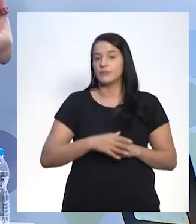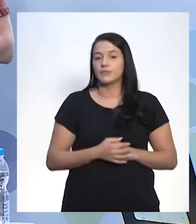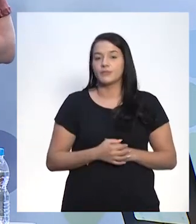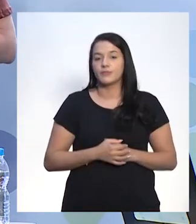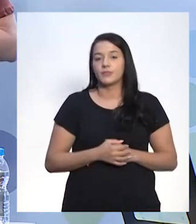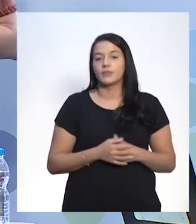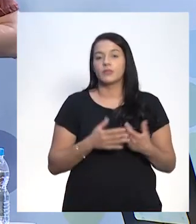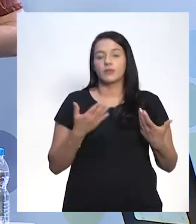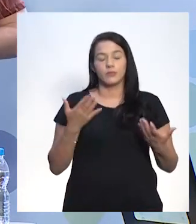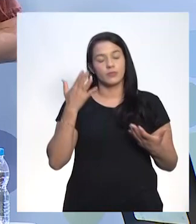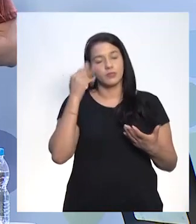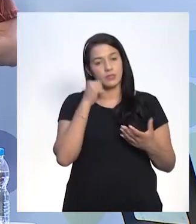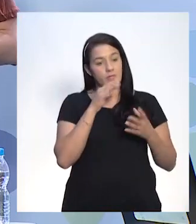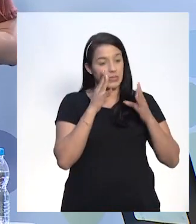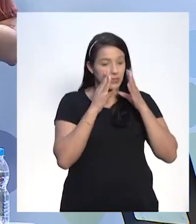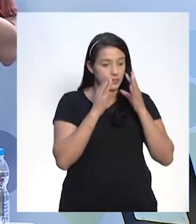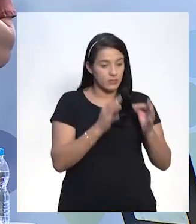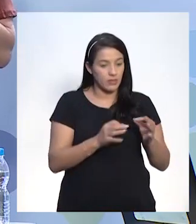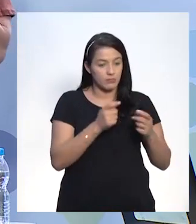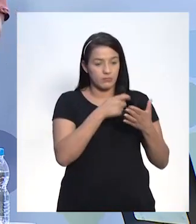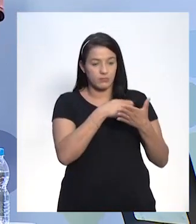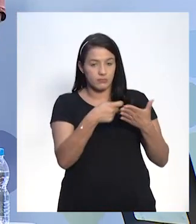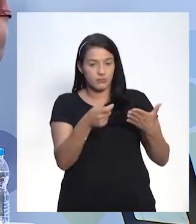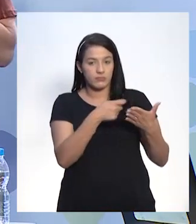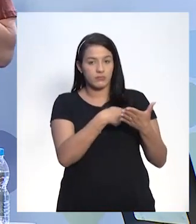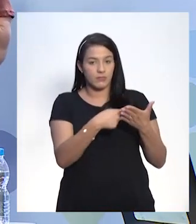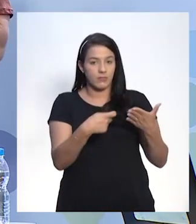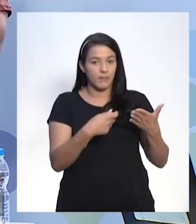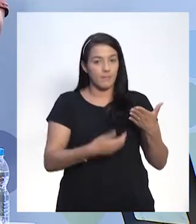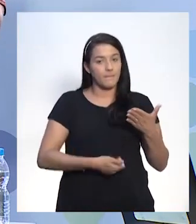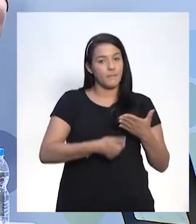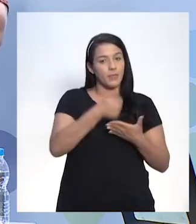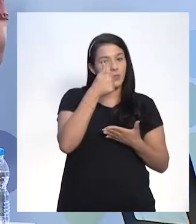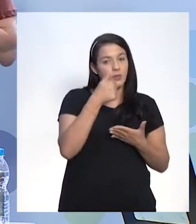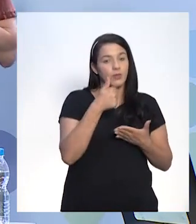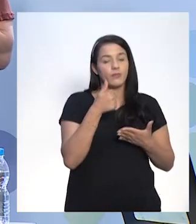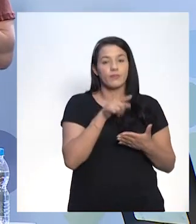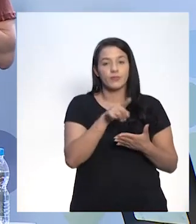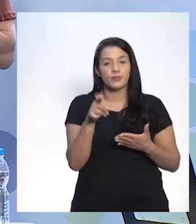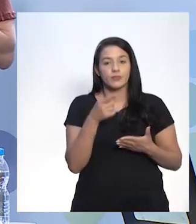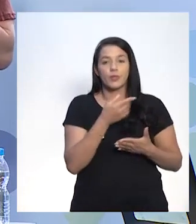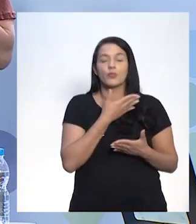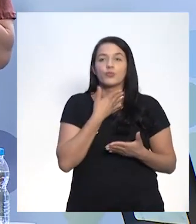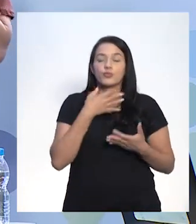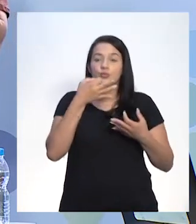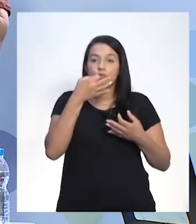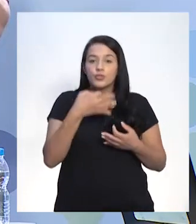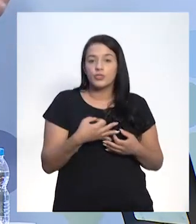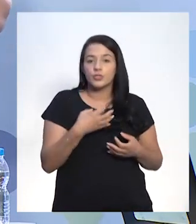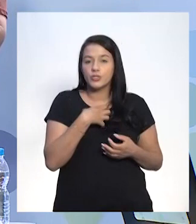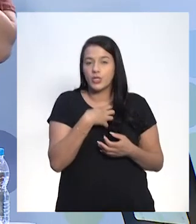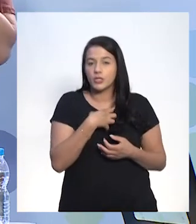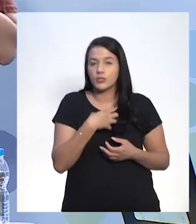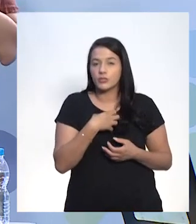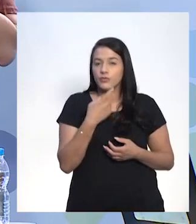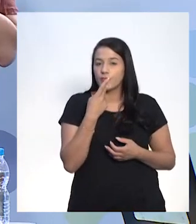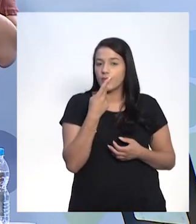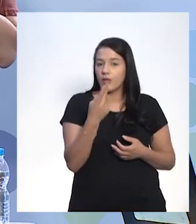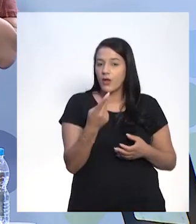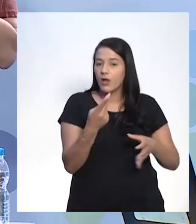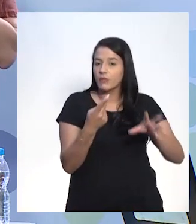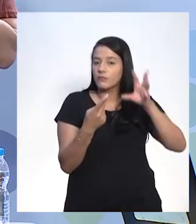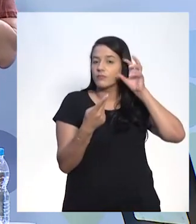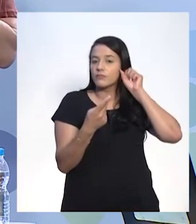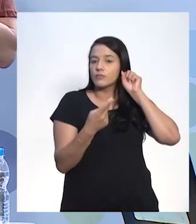Então, para isso que a gente tem que prestar atenção na pronúncia. E assim, quanto melhor você tentar melhorar a sua pronúncia, melhor você vai escutar também